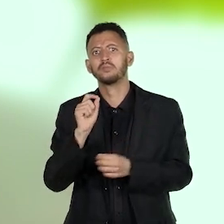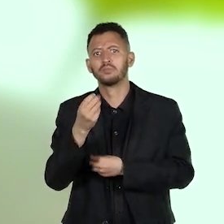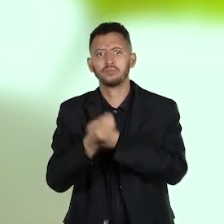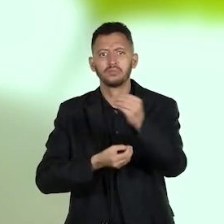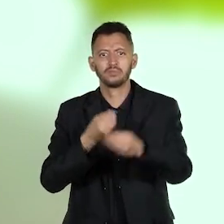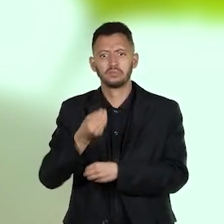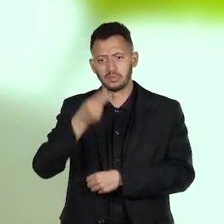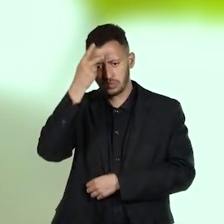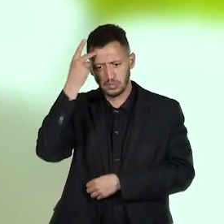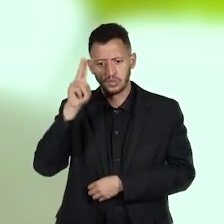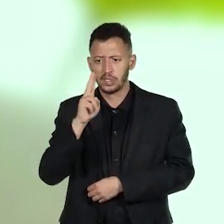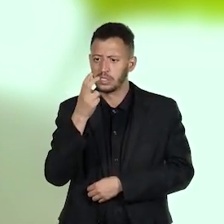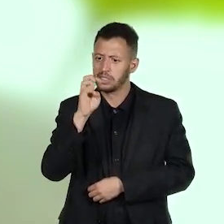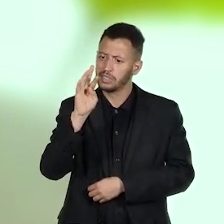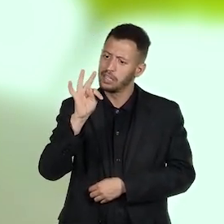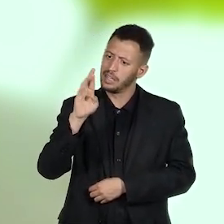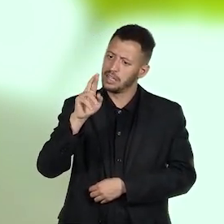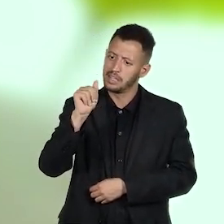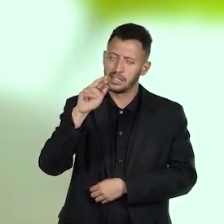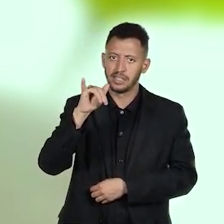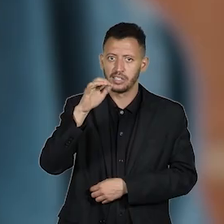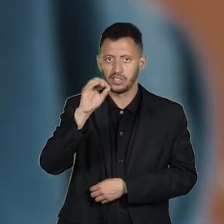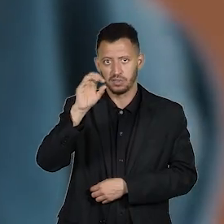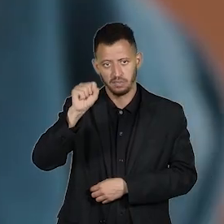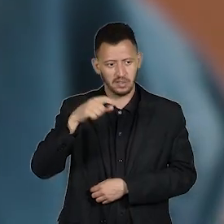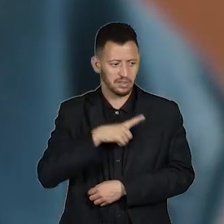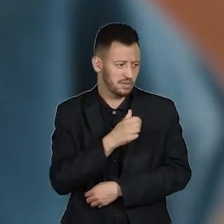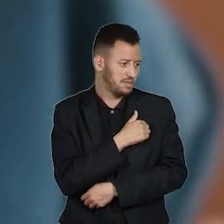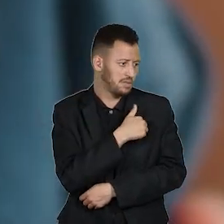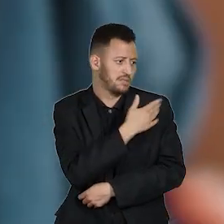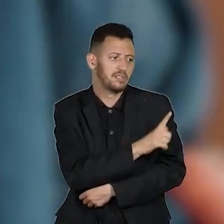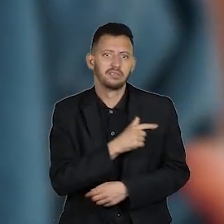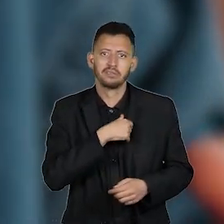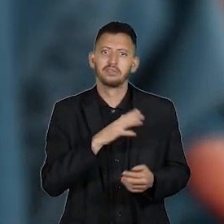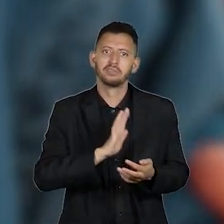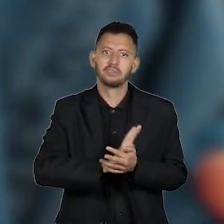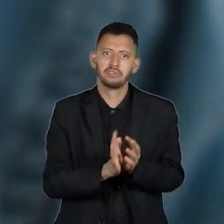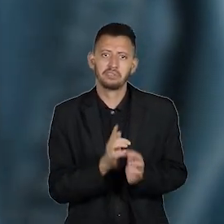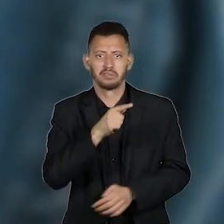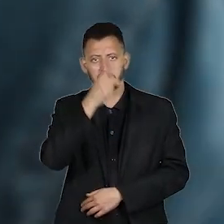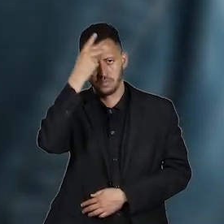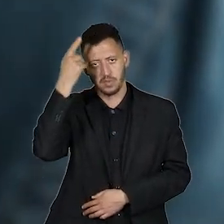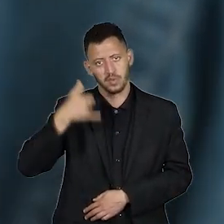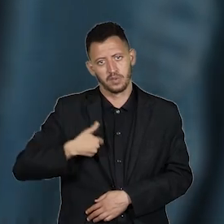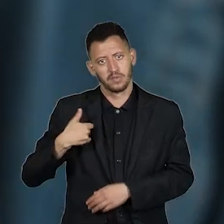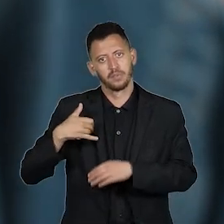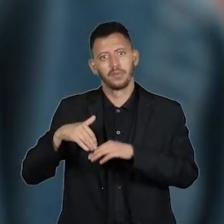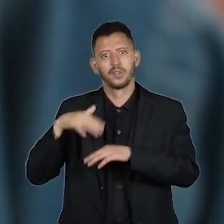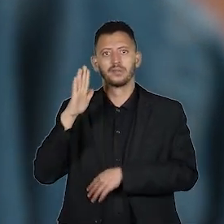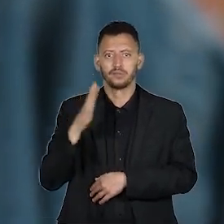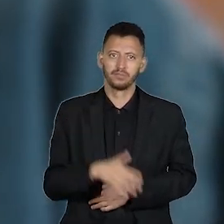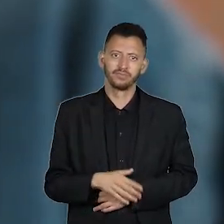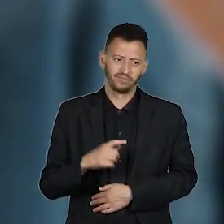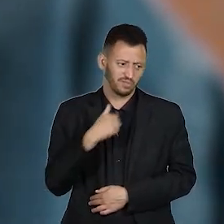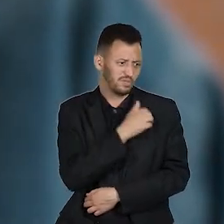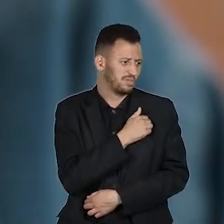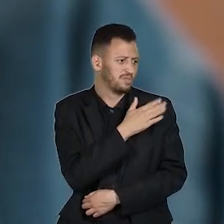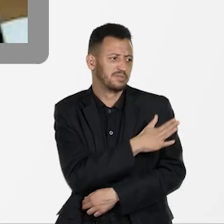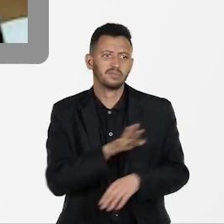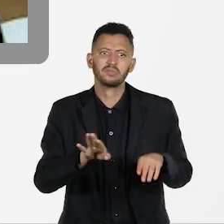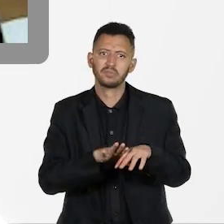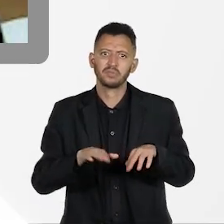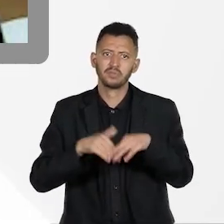ser classificado como etarismo, que consiste no preconceito e na discriminação contra pessoas mais velhas.